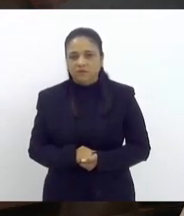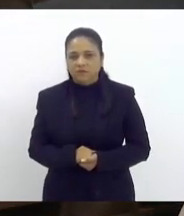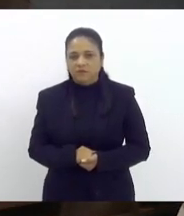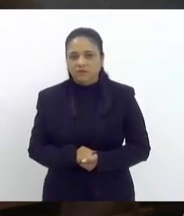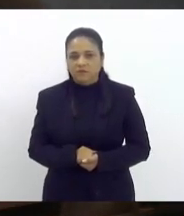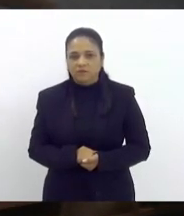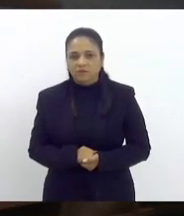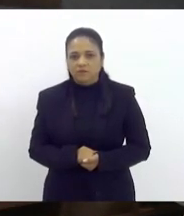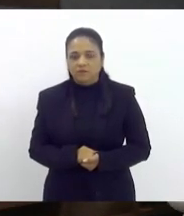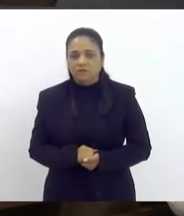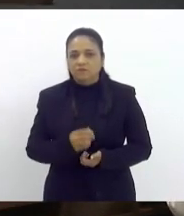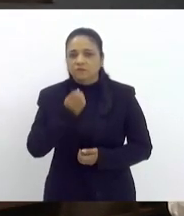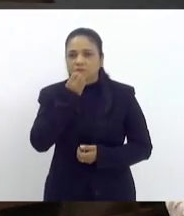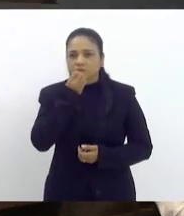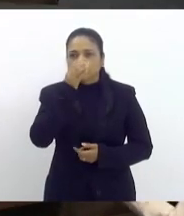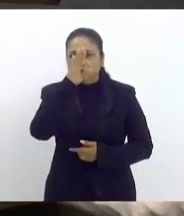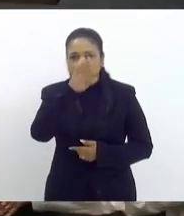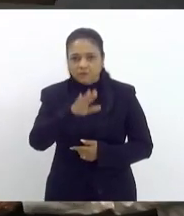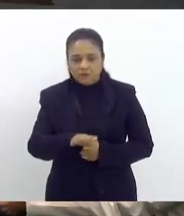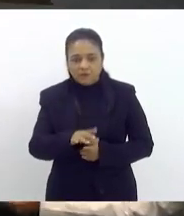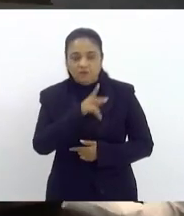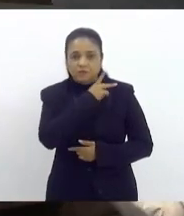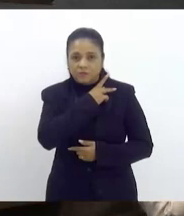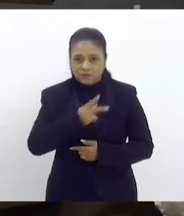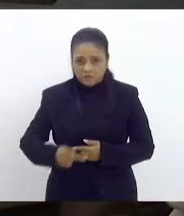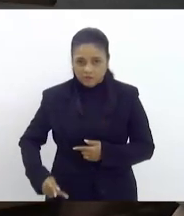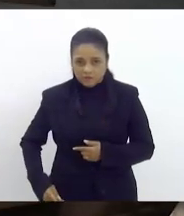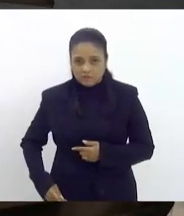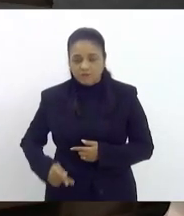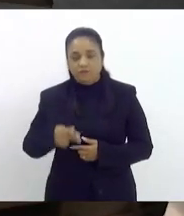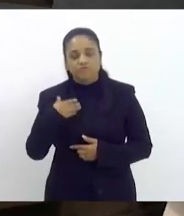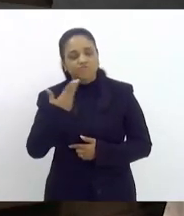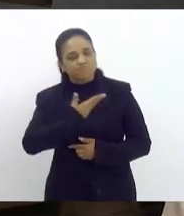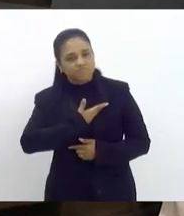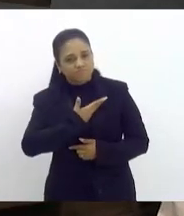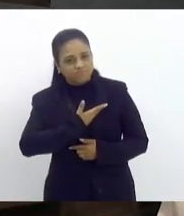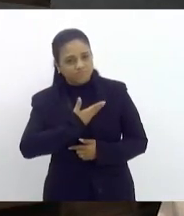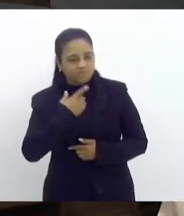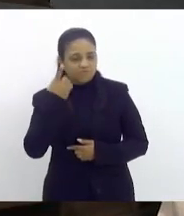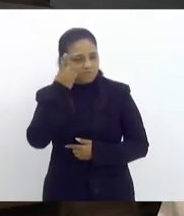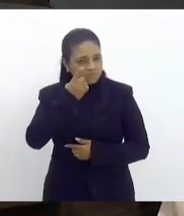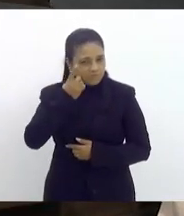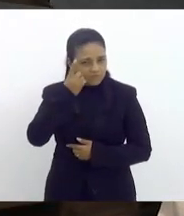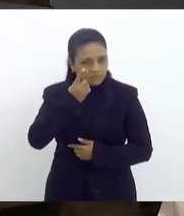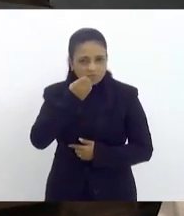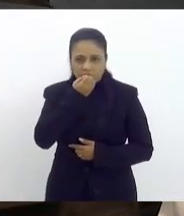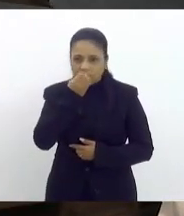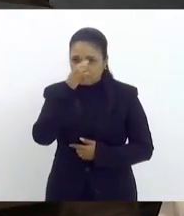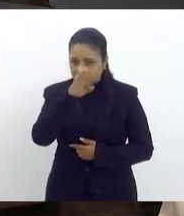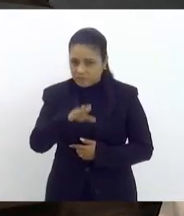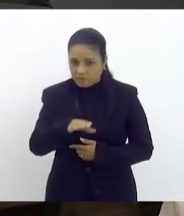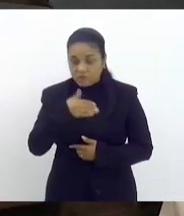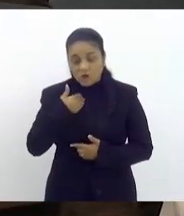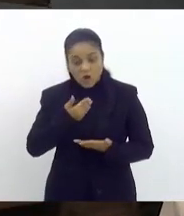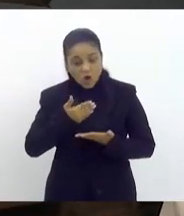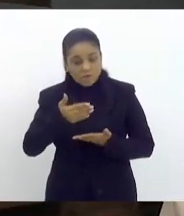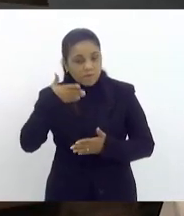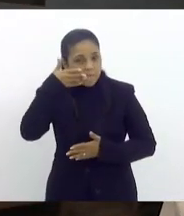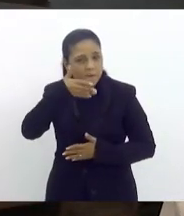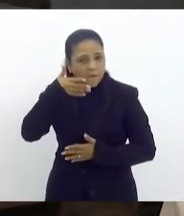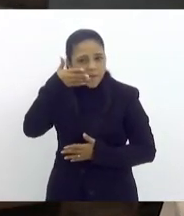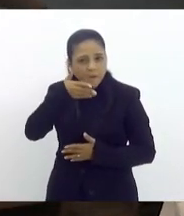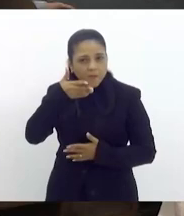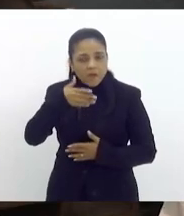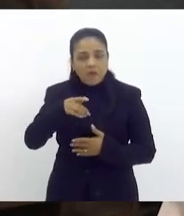boa tarde presidente boa tarde companheiros aqui vou começar meu discurso pela